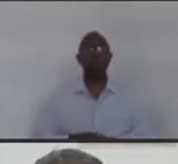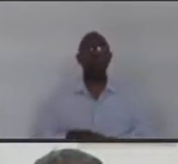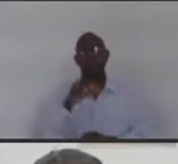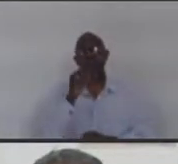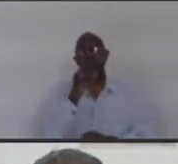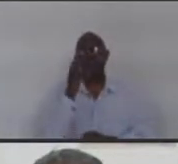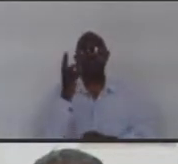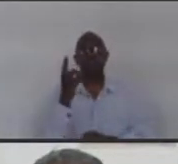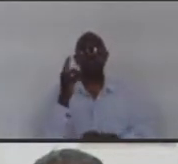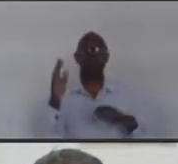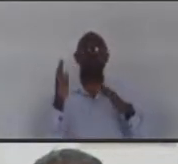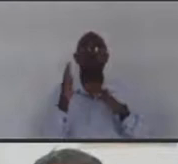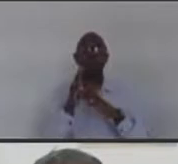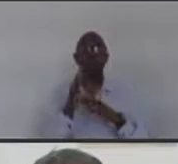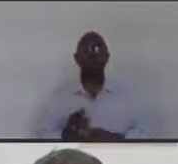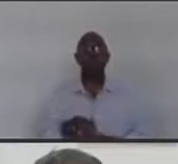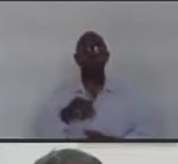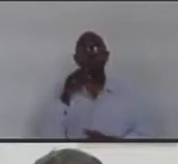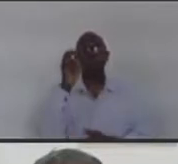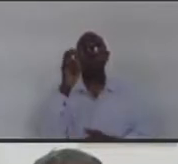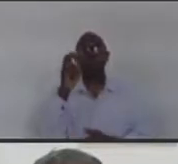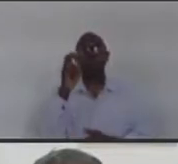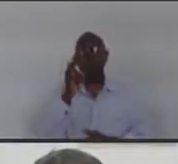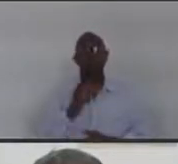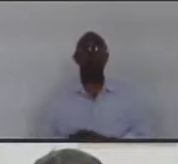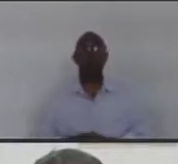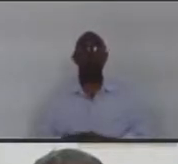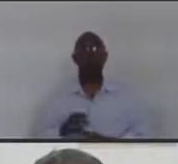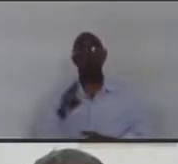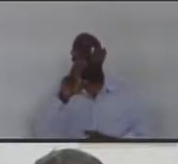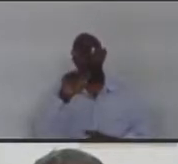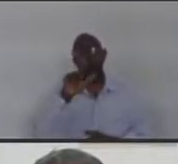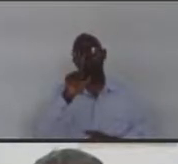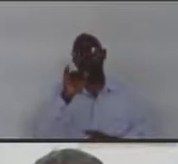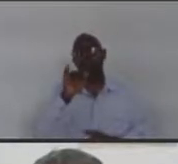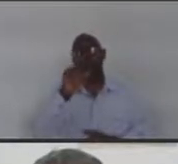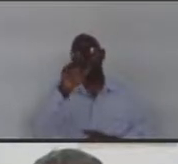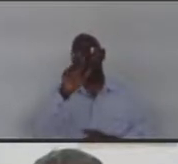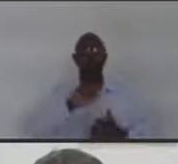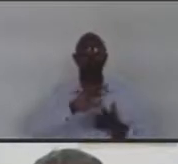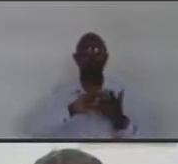Até a indicação 4.005, todos os vereadores Valdir de Oliveira, diverso, indicação